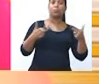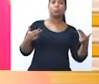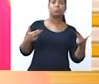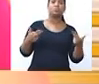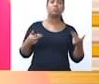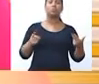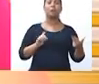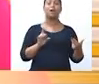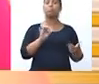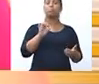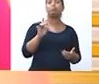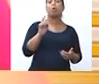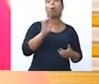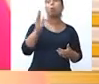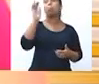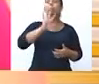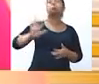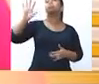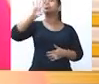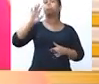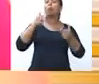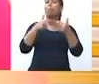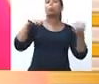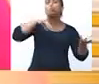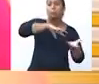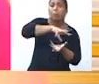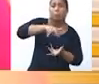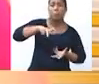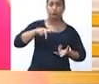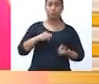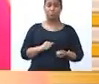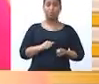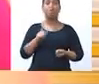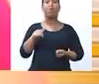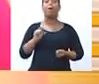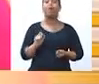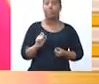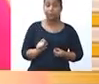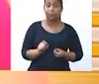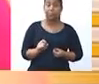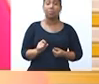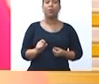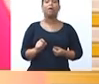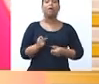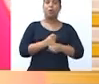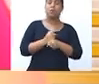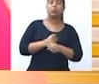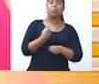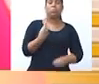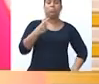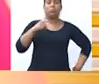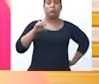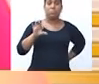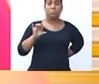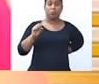não é só nacional, é uma coisa mundial, é que nos anos